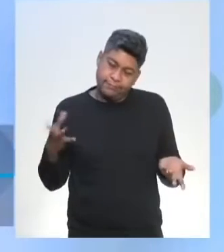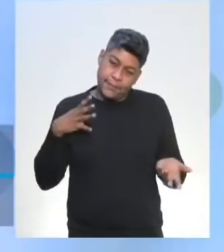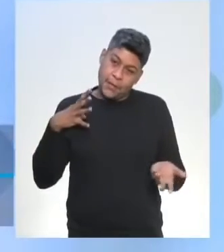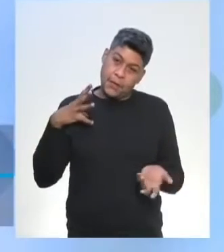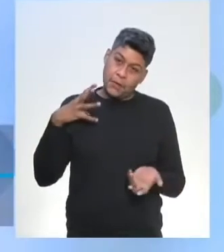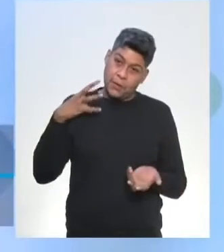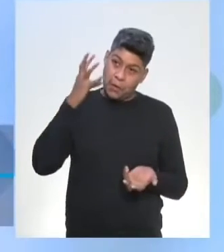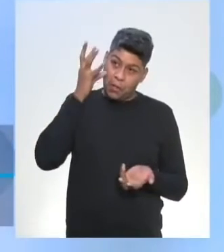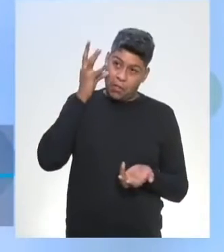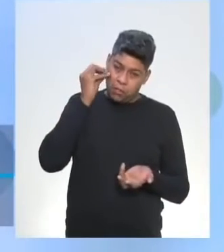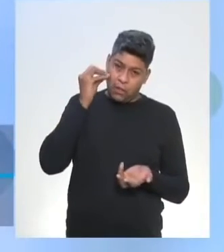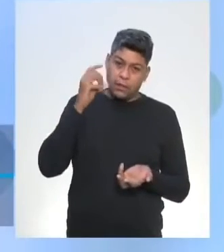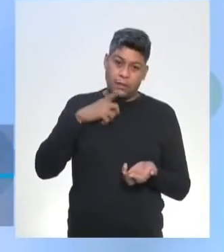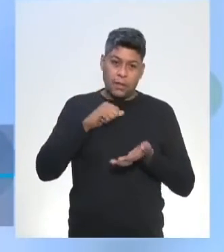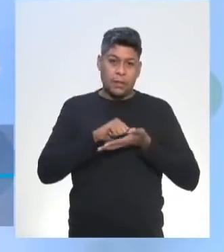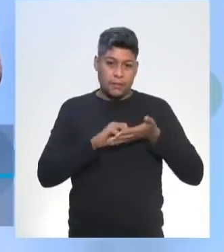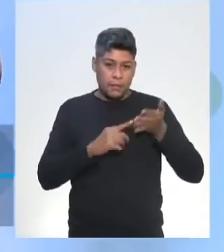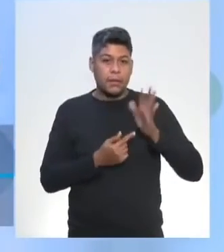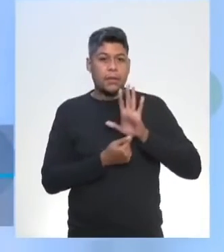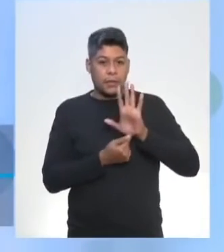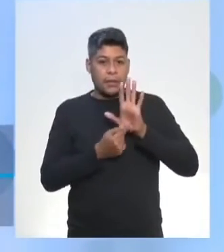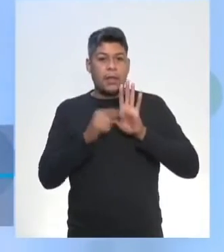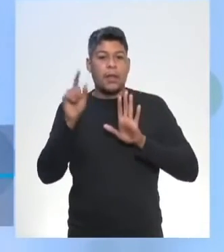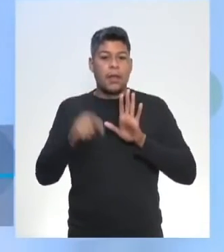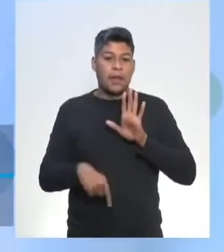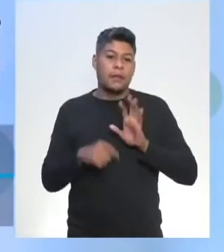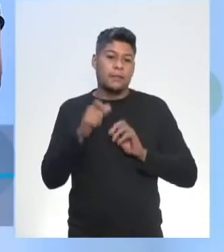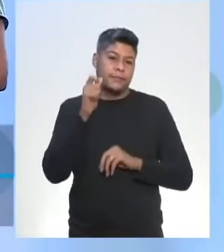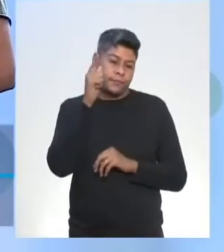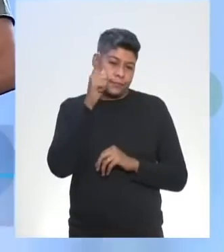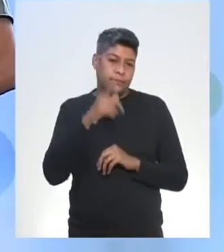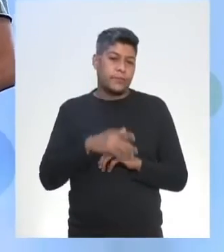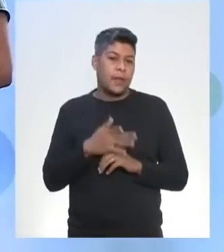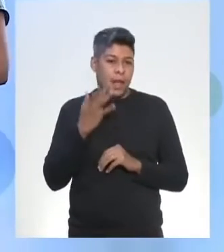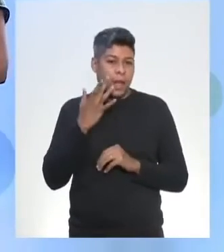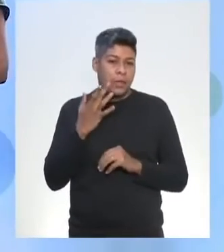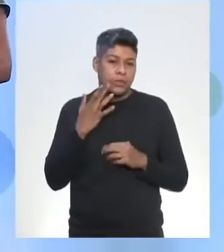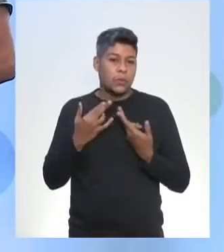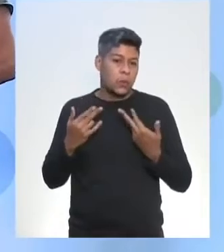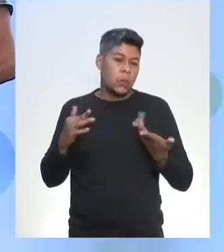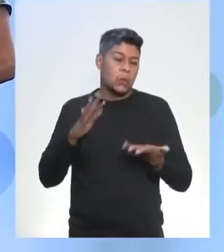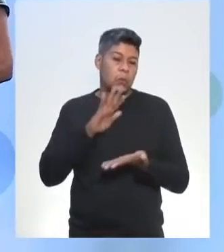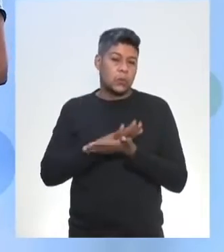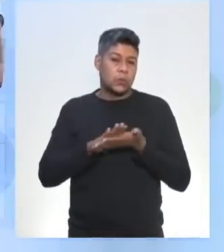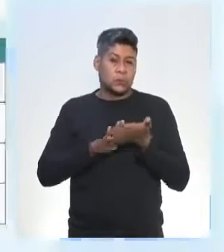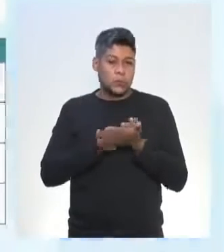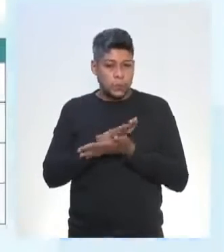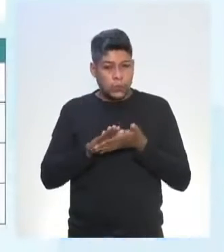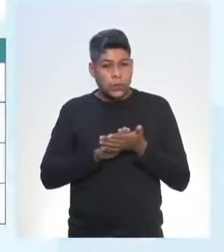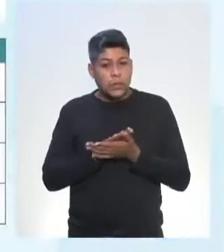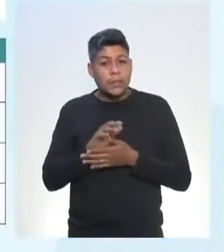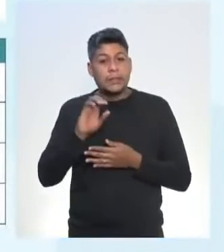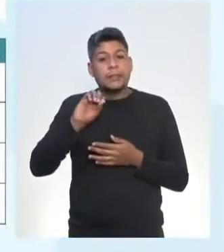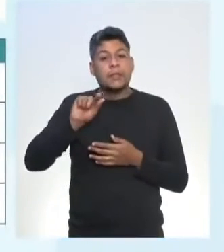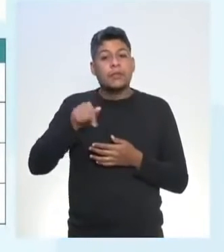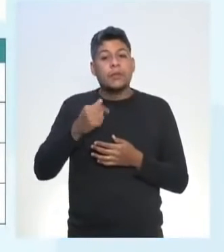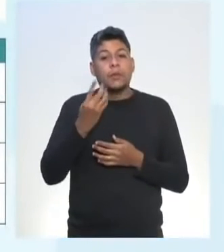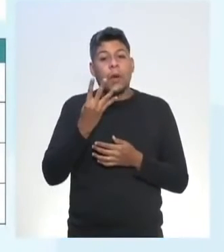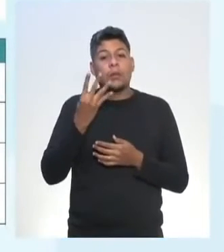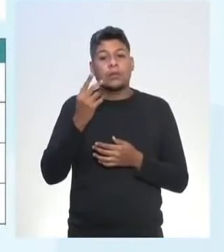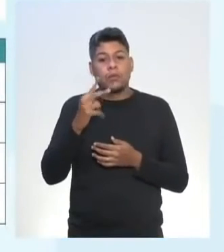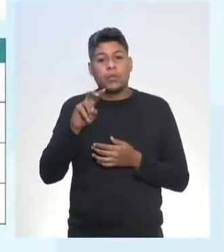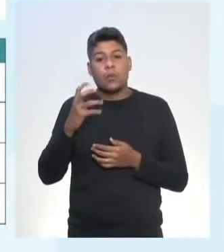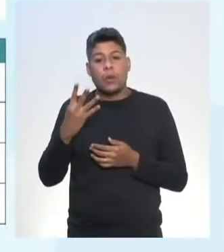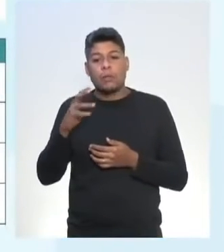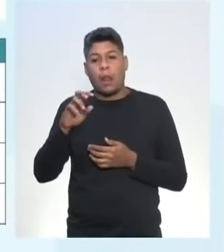Mas se a gente tem uma atividade que aparece lá essa a ideia Ok acho que nenhuma novidade na letra a ta-1054